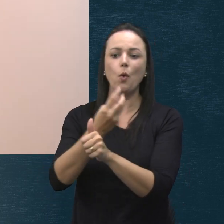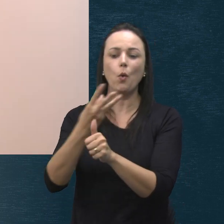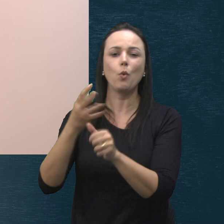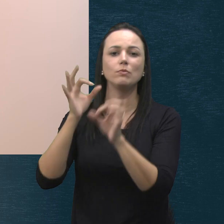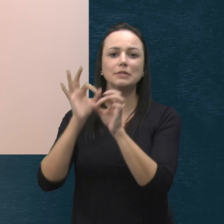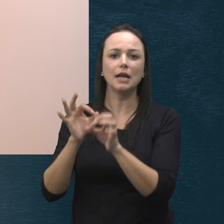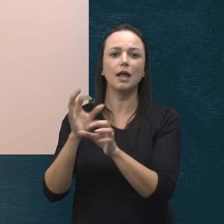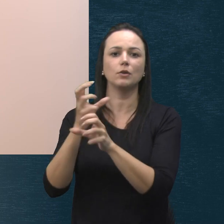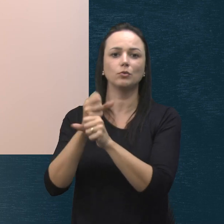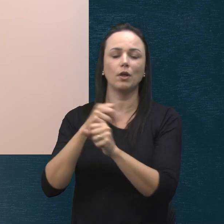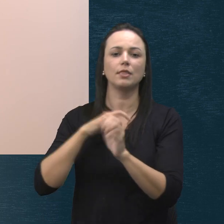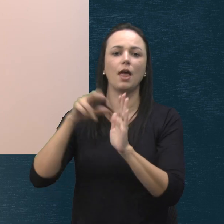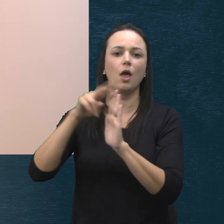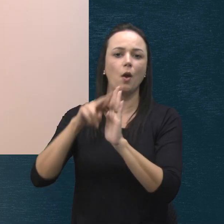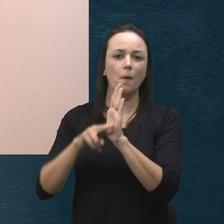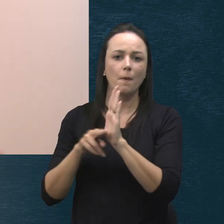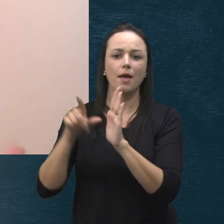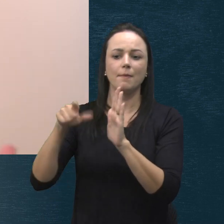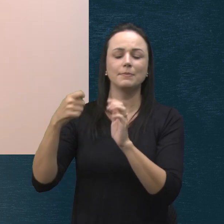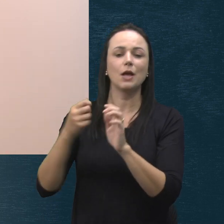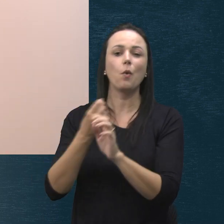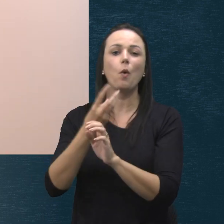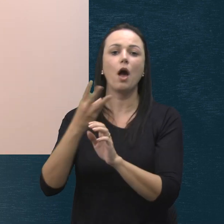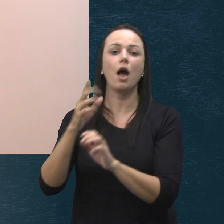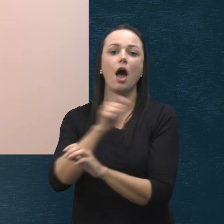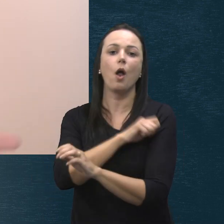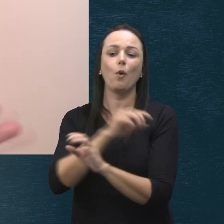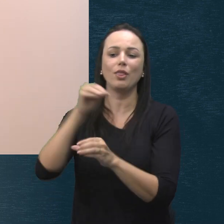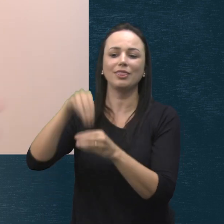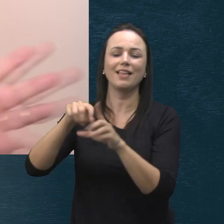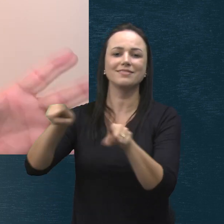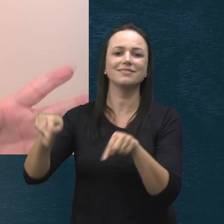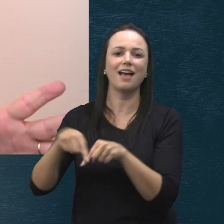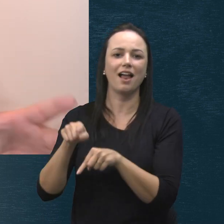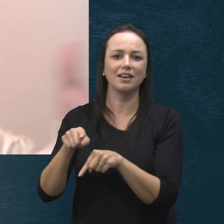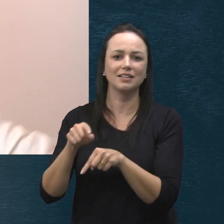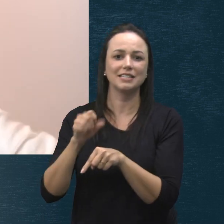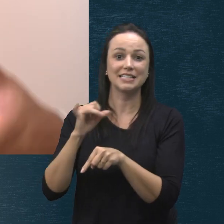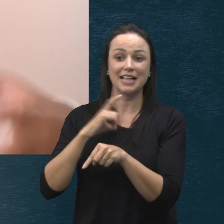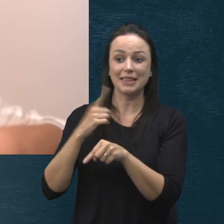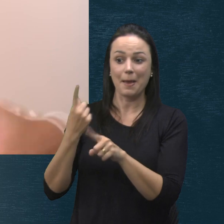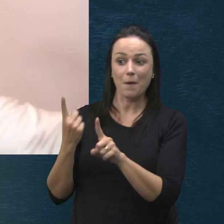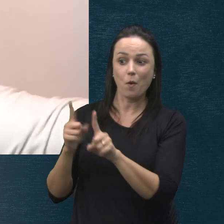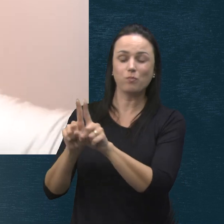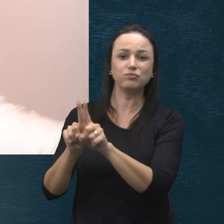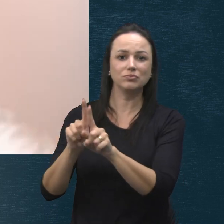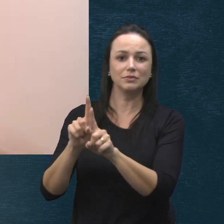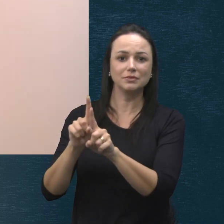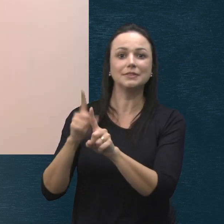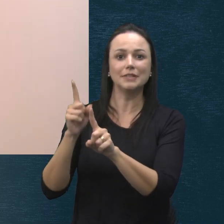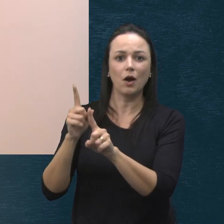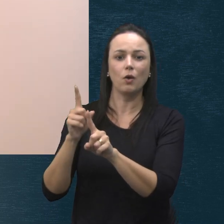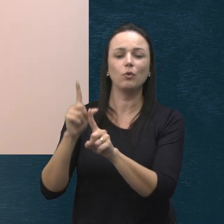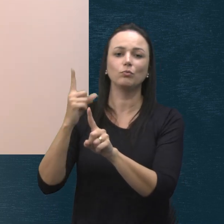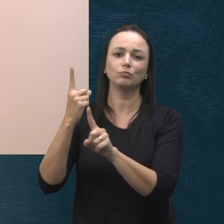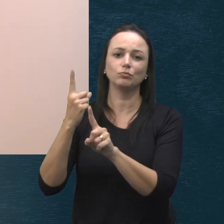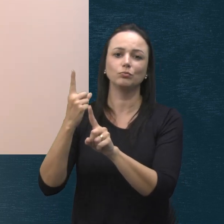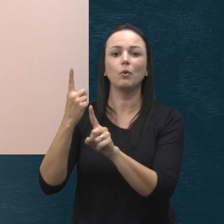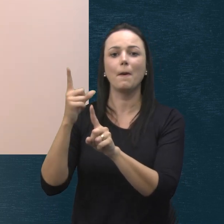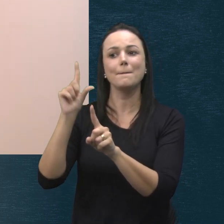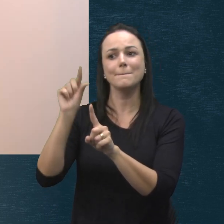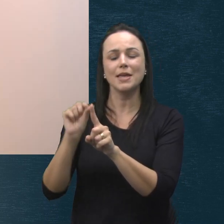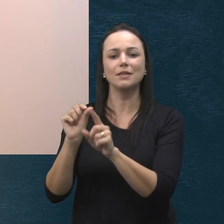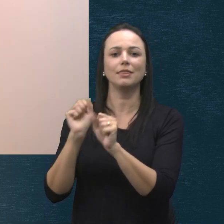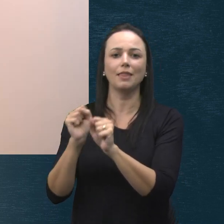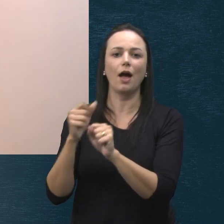que é definido também em norma regulamentar. Então você, eventualmente, se você tiver a lotação naquela sala, você tem menos possibilidade de um outro